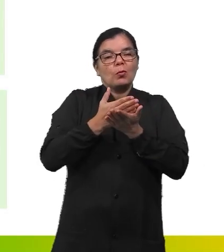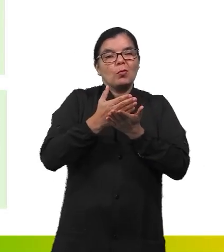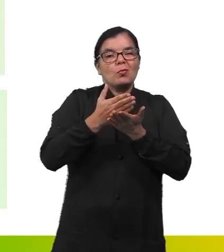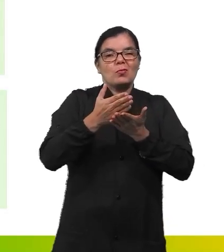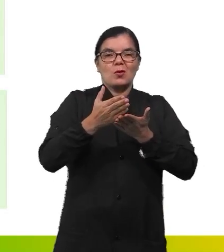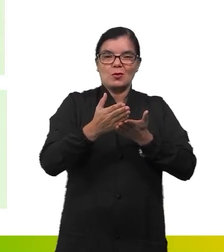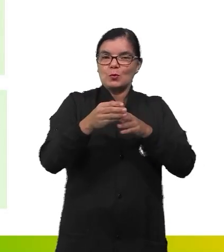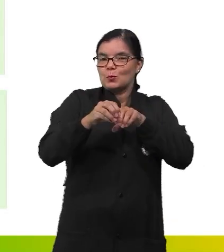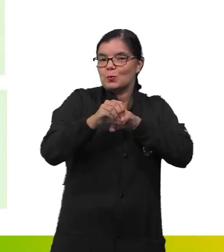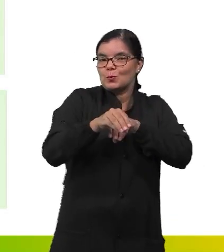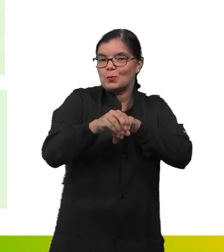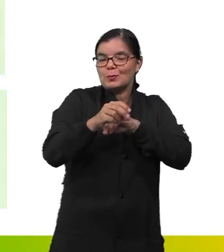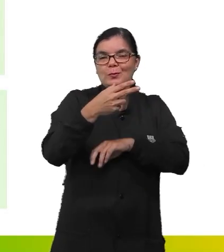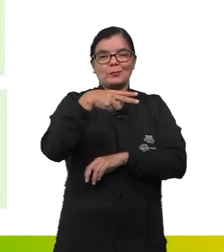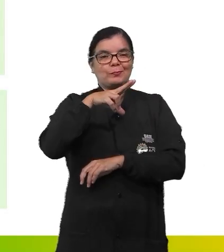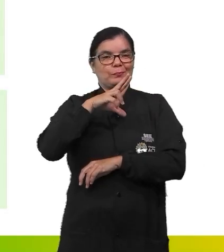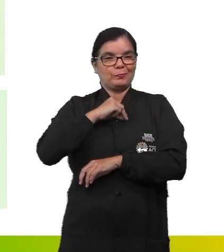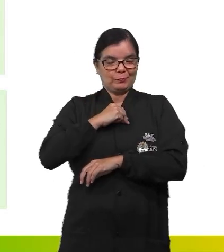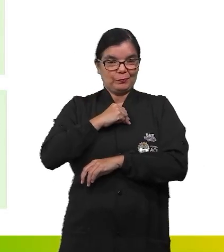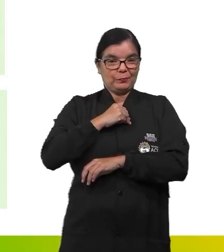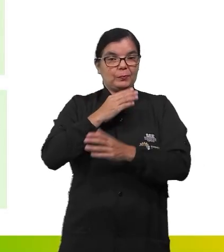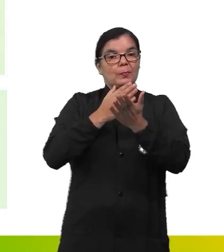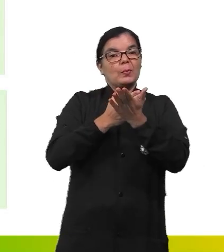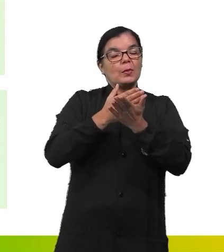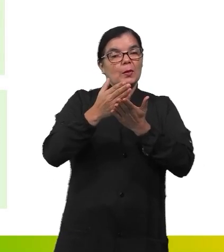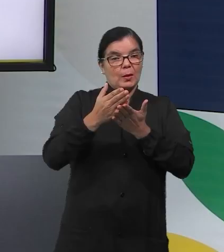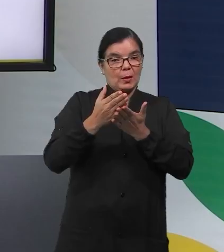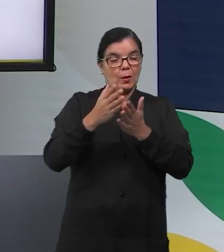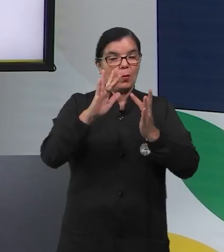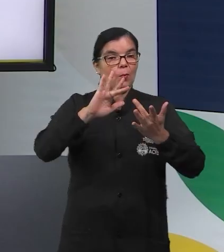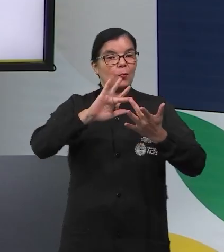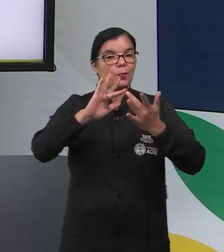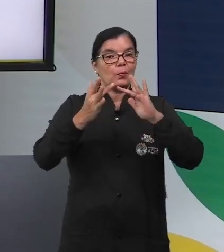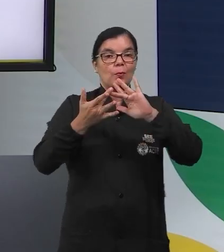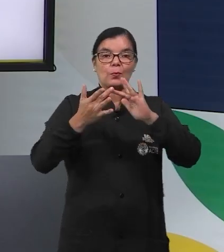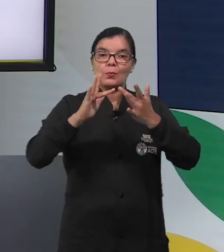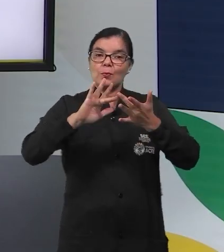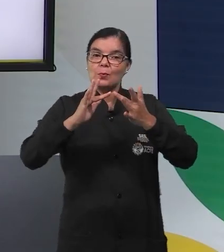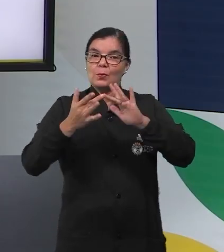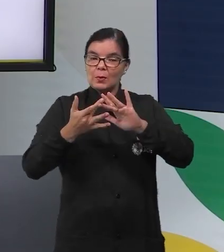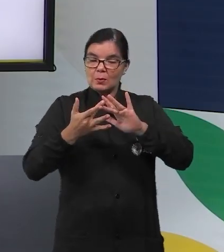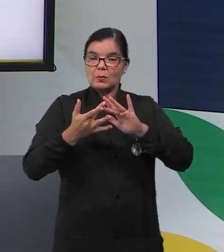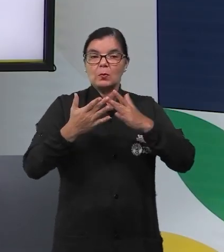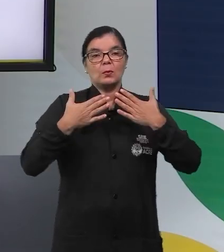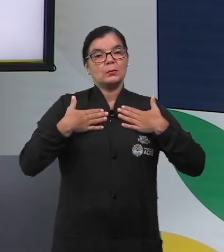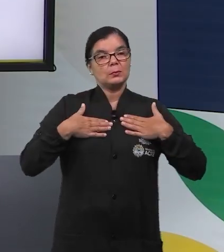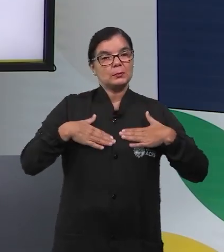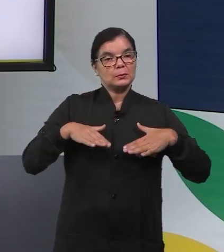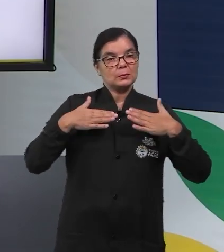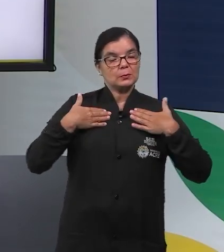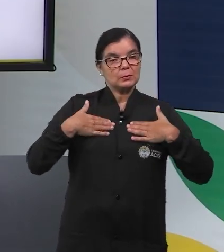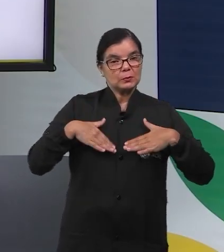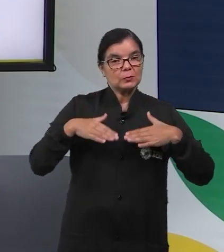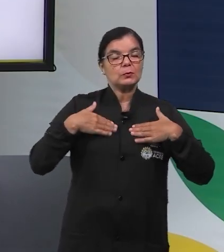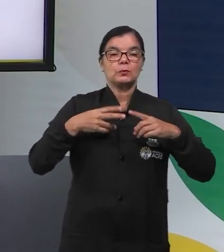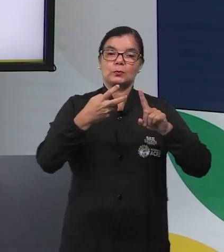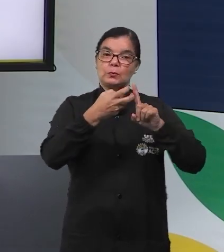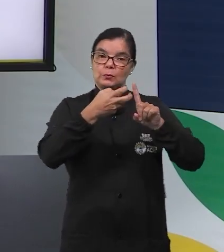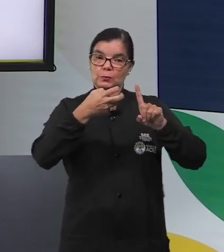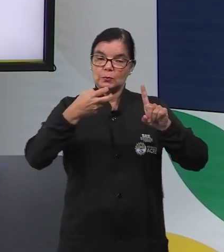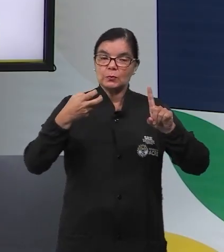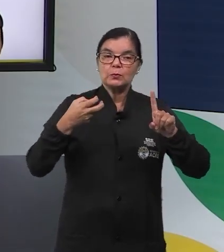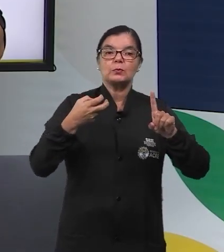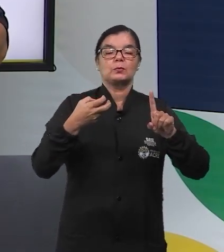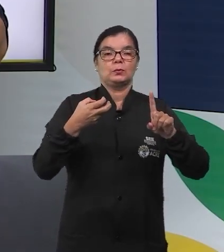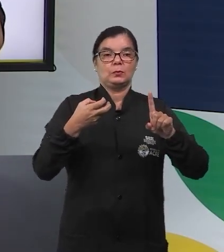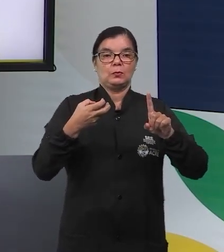da colonização portuguesa. Inicialmente um contato pacífico. Os indígenas,